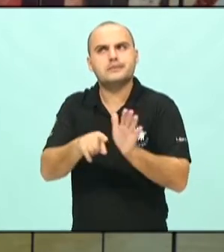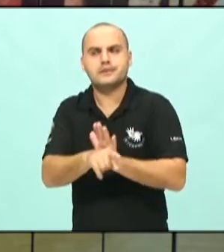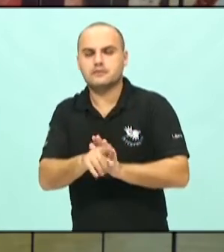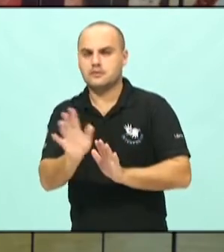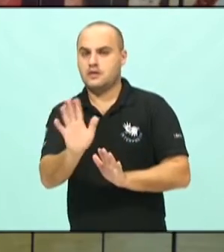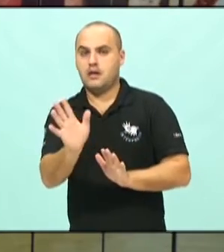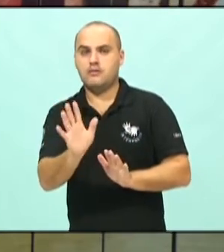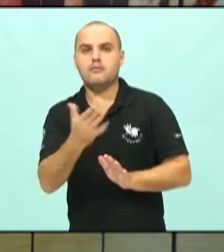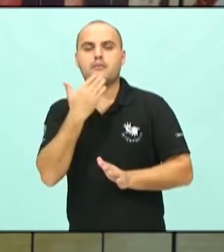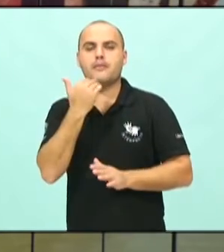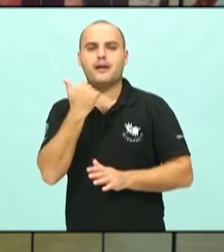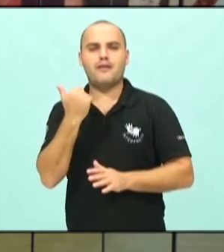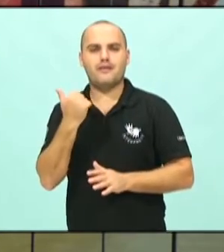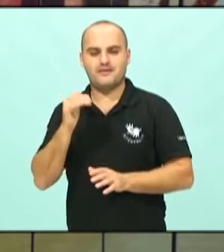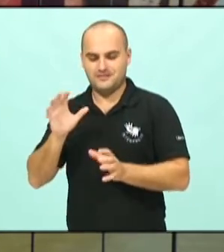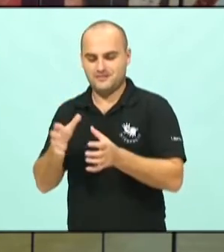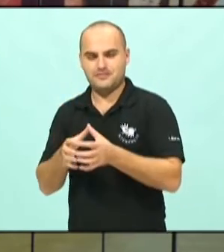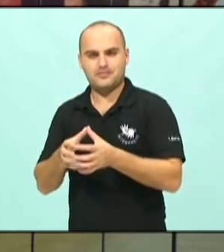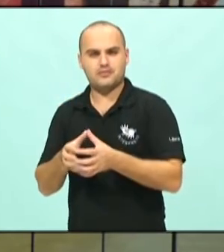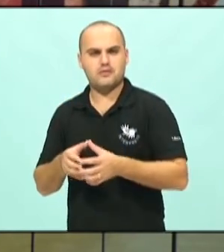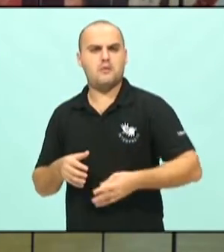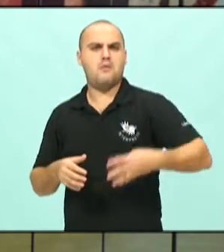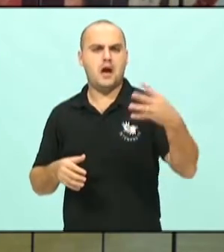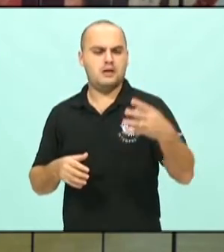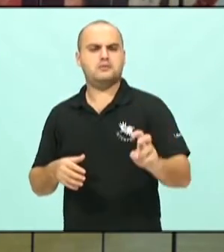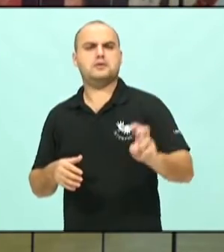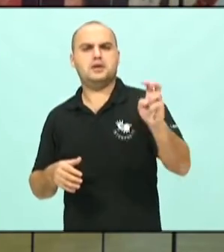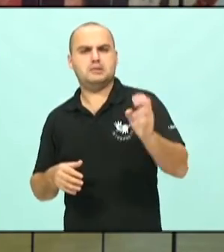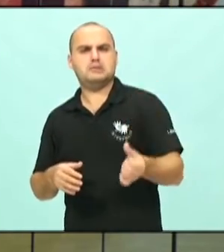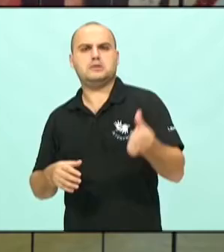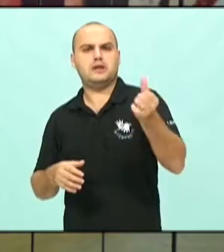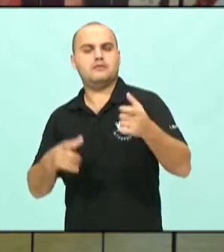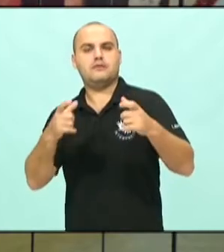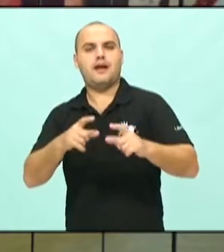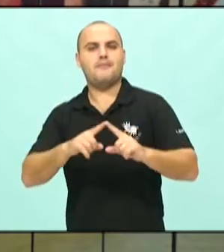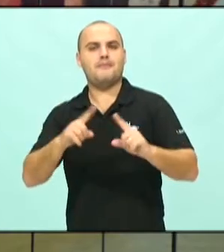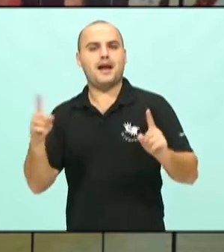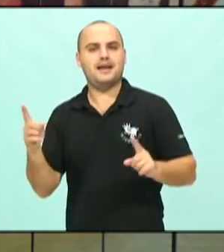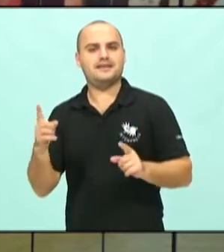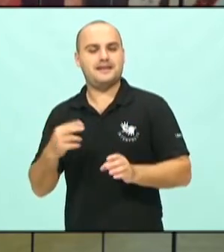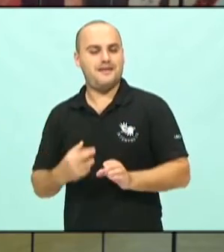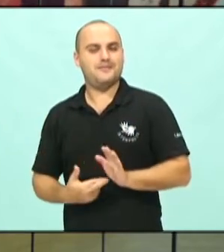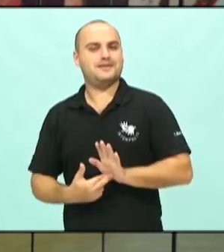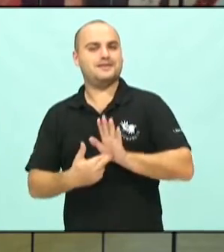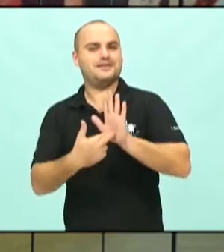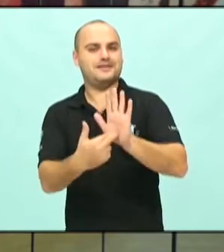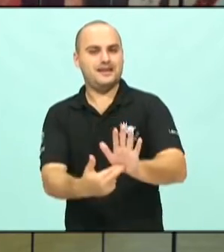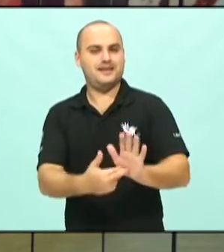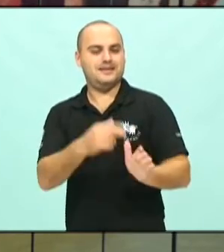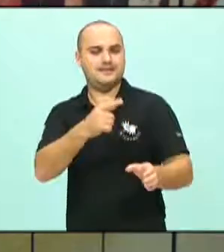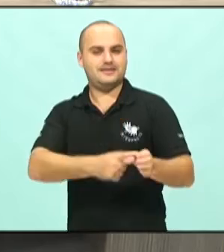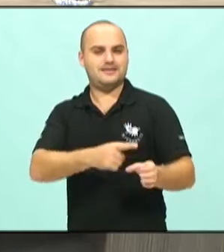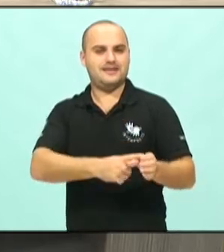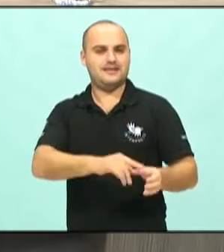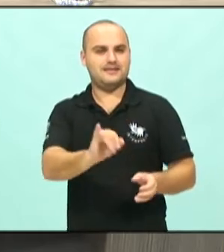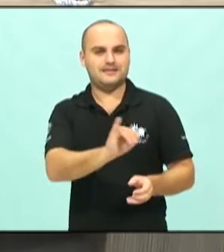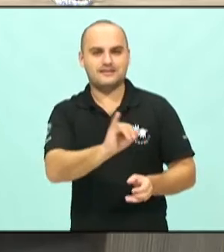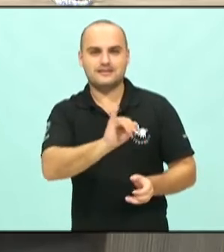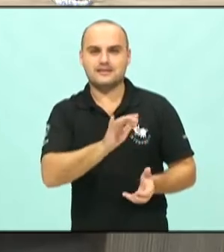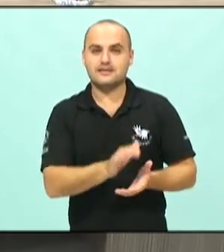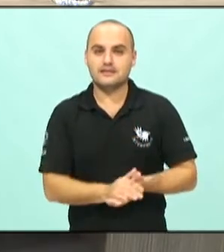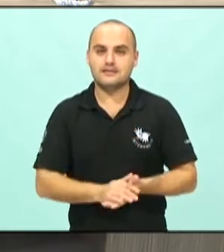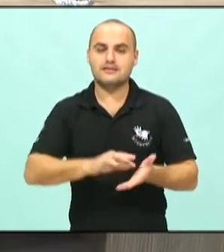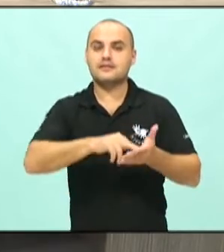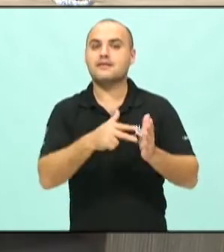daqui, a gente chega lá, mesmo que fique quarto, quinto, sexto lugar, mas ter o prazer de estar lá representando. Isso reflete em casa. A avó